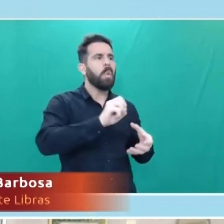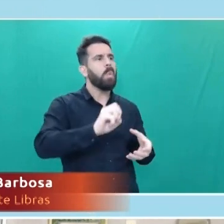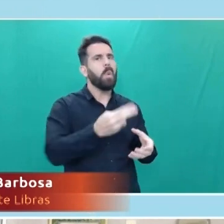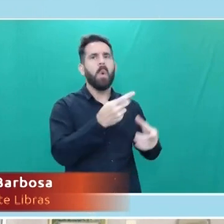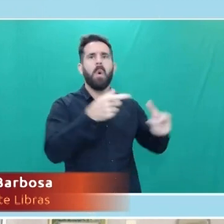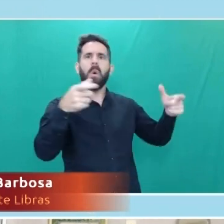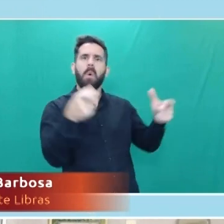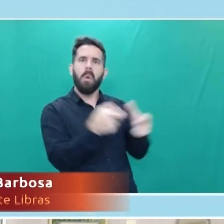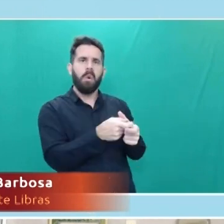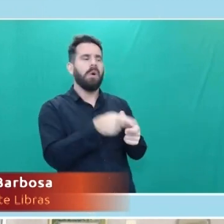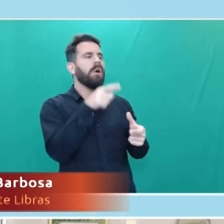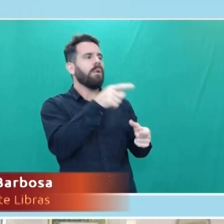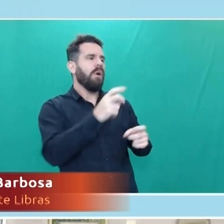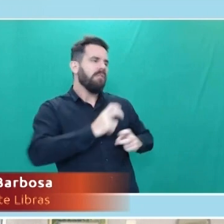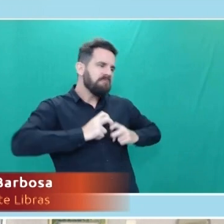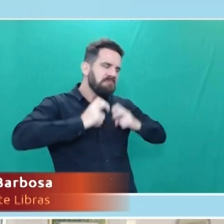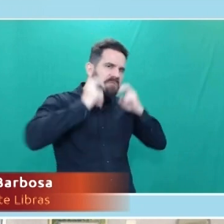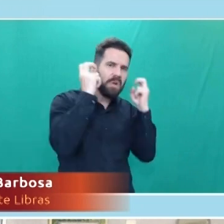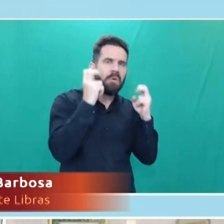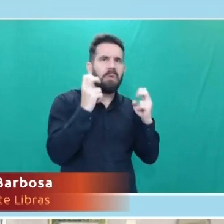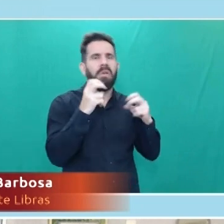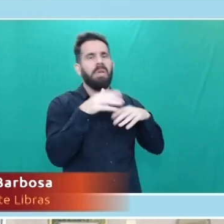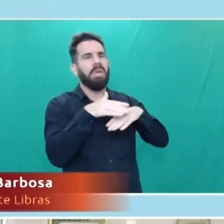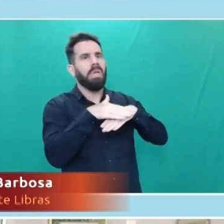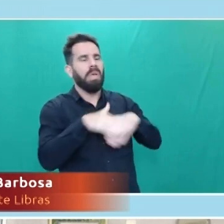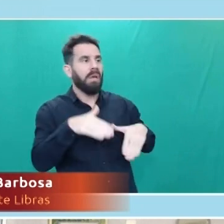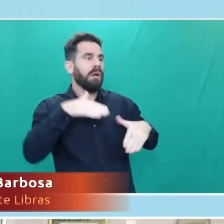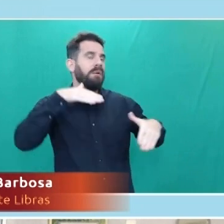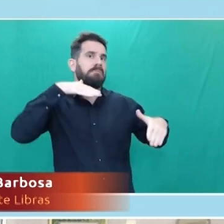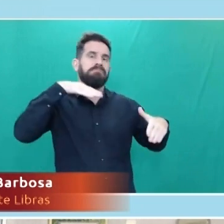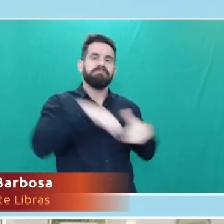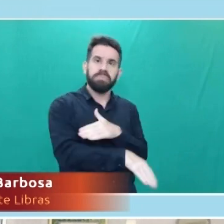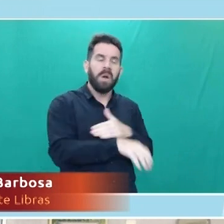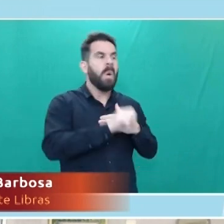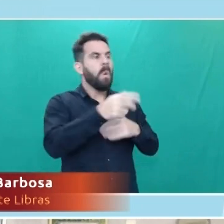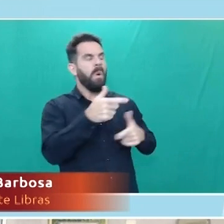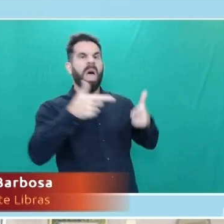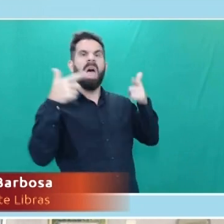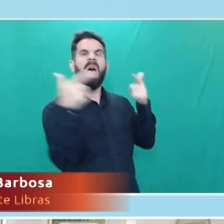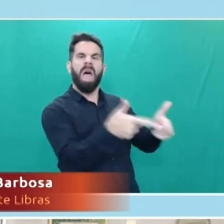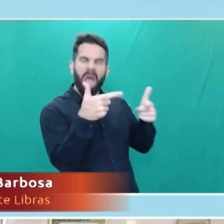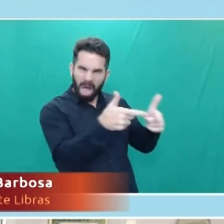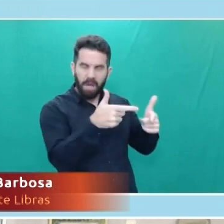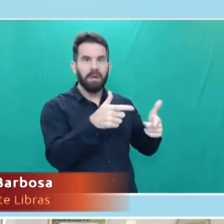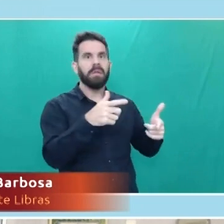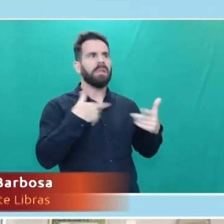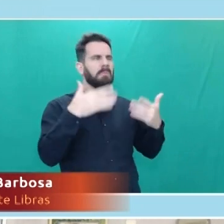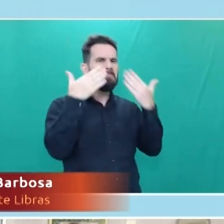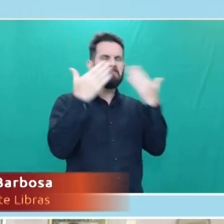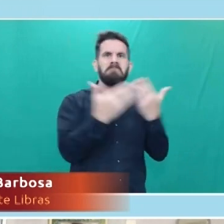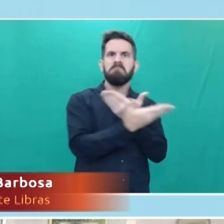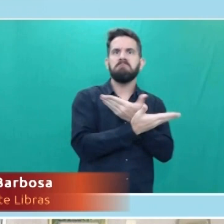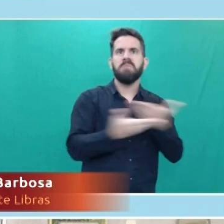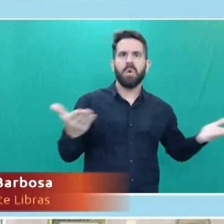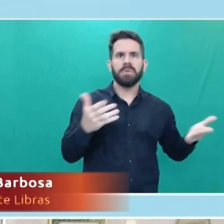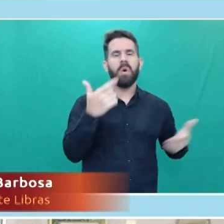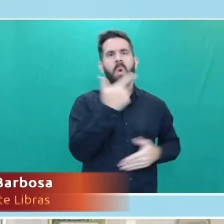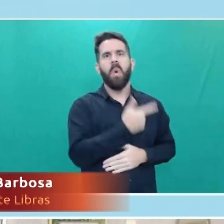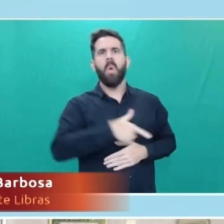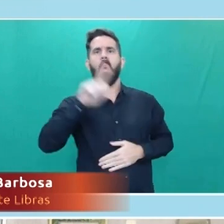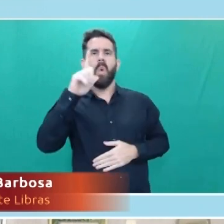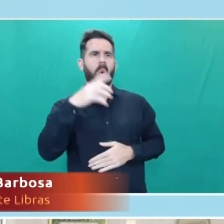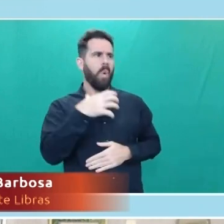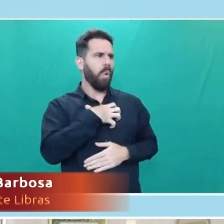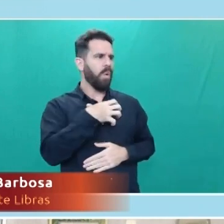constrangimento, humilhação, vergonha, medo ou exposição indevida, né, de uma pessoa em razão